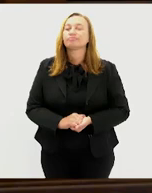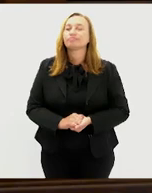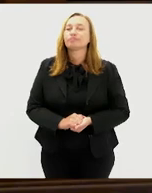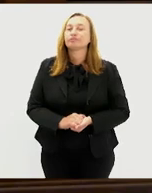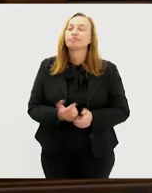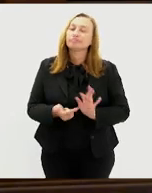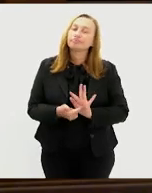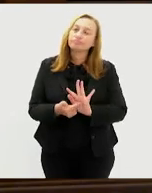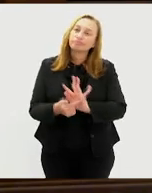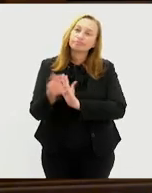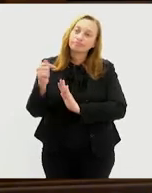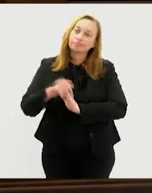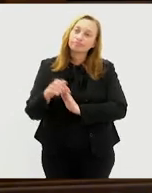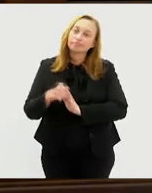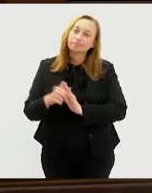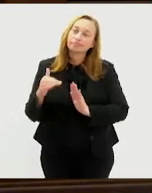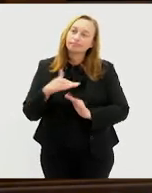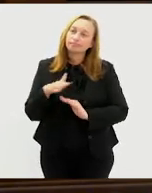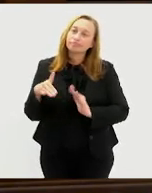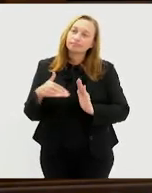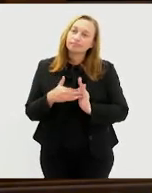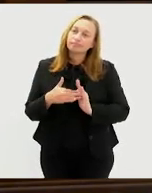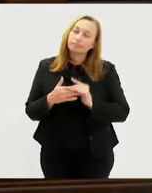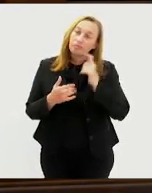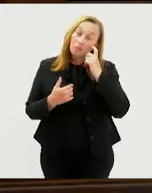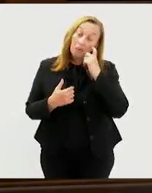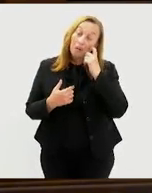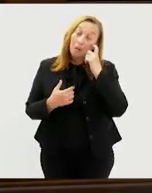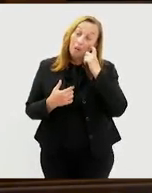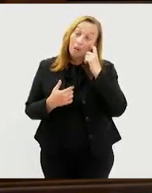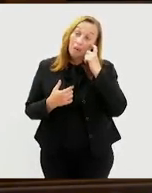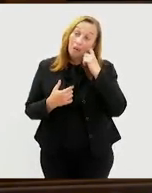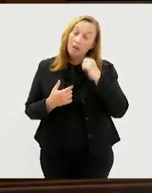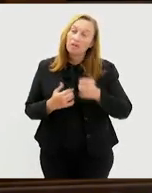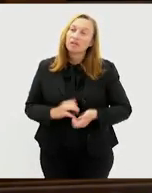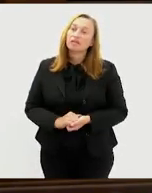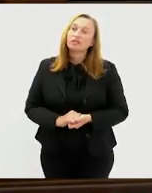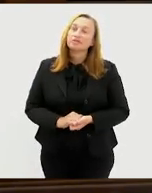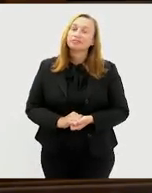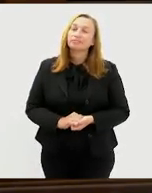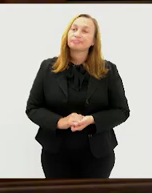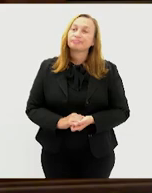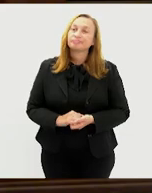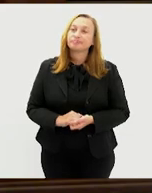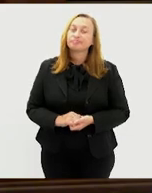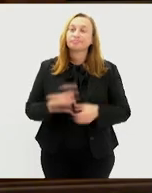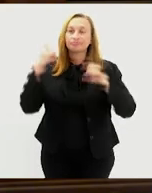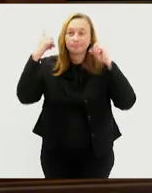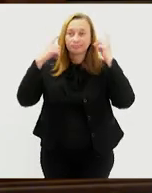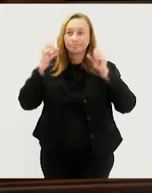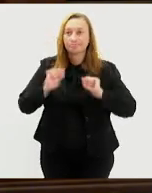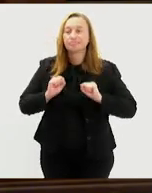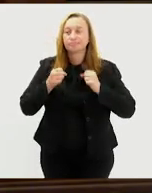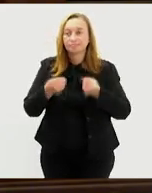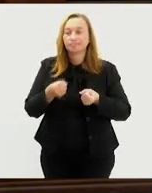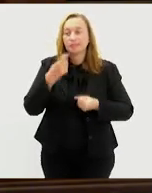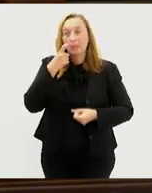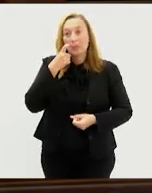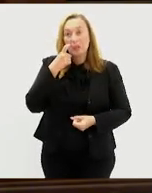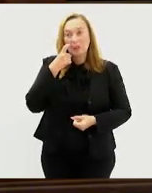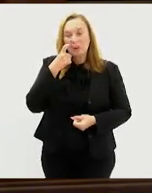aqui toda a minha apreensão e também a minha Dedicação à